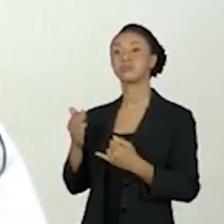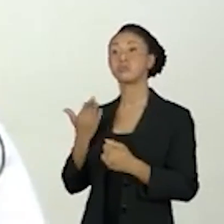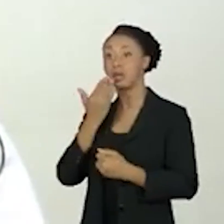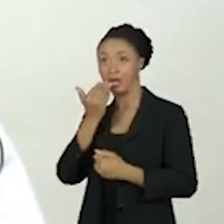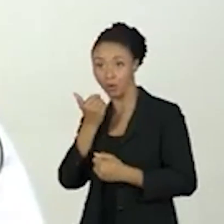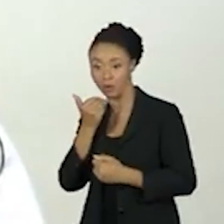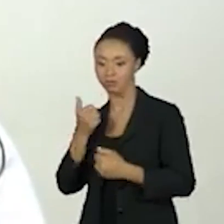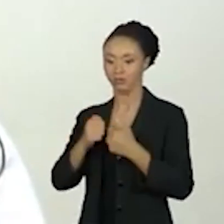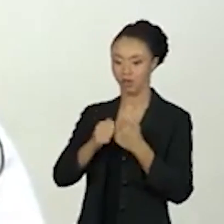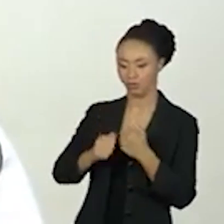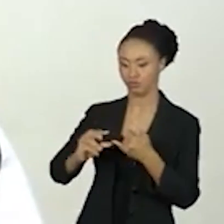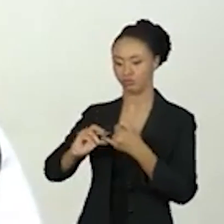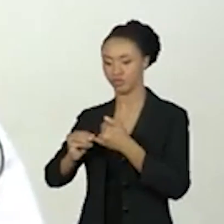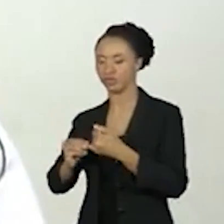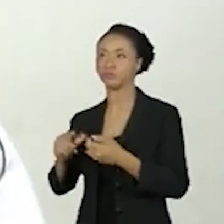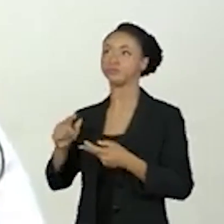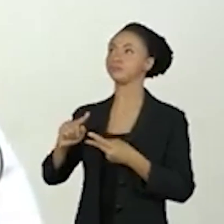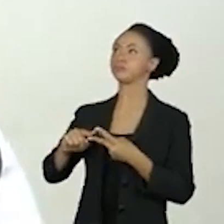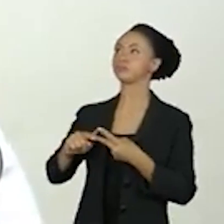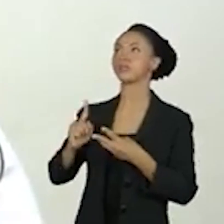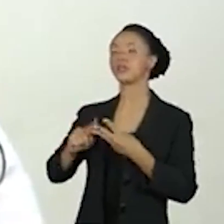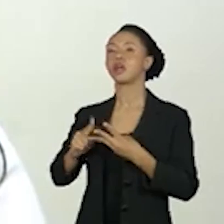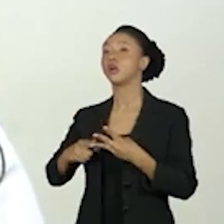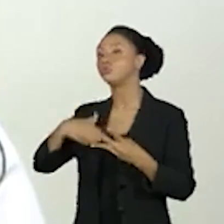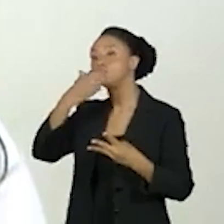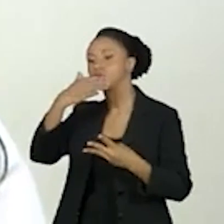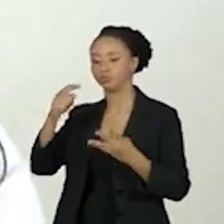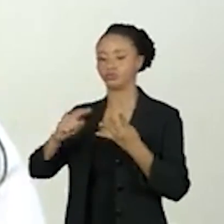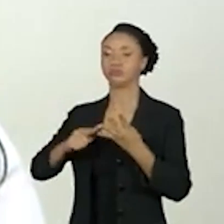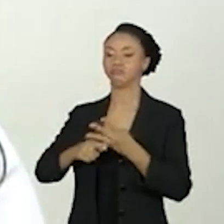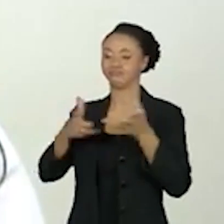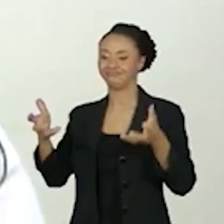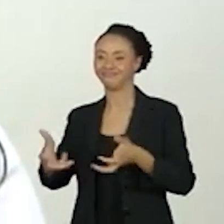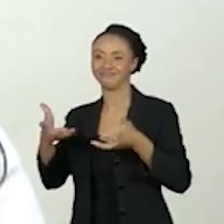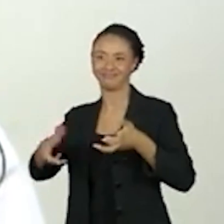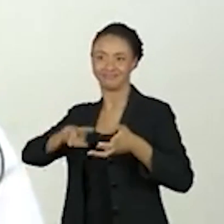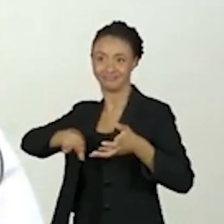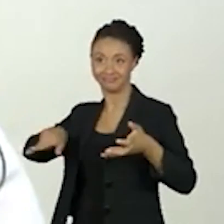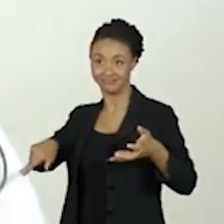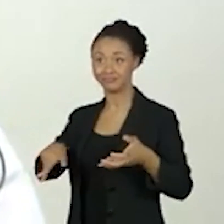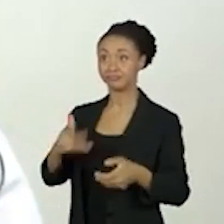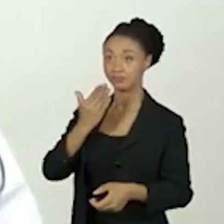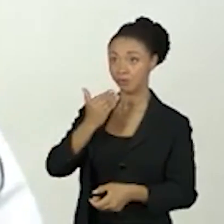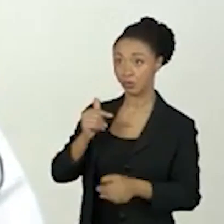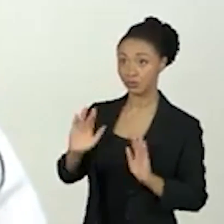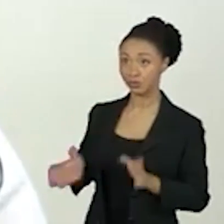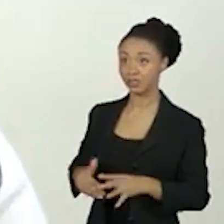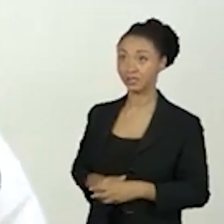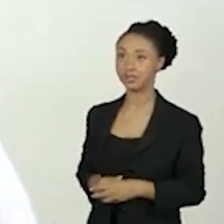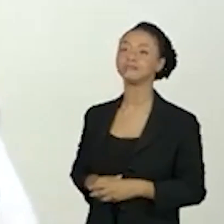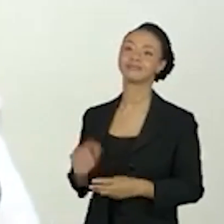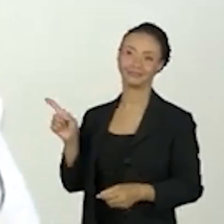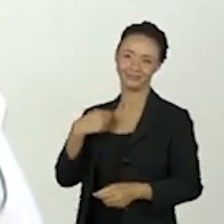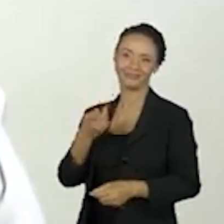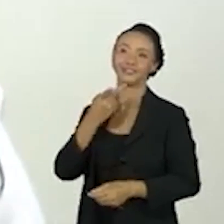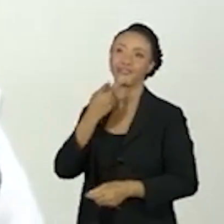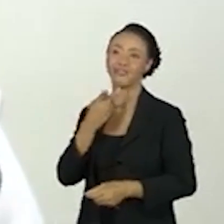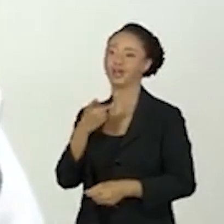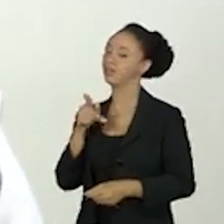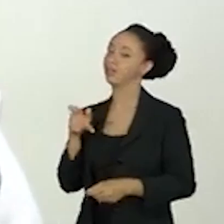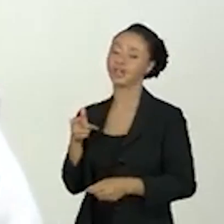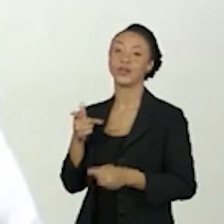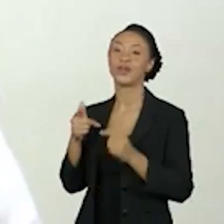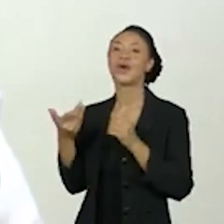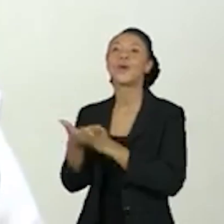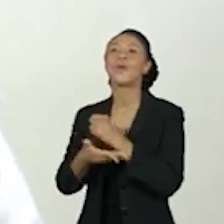arroz e feijão? Frutas, verduras, legumes. A gente sempre fala, né, do Guia Alimentar Brasileiro,